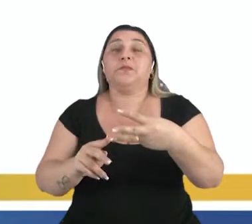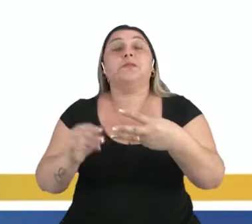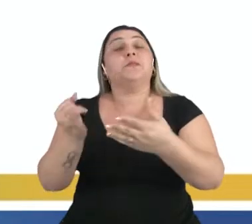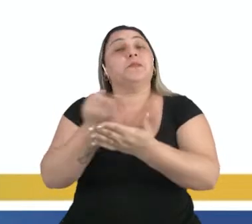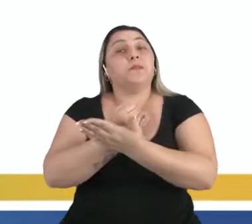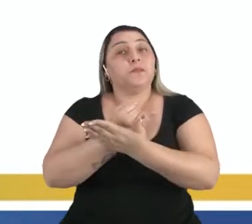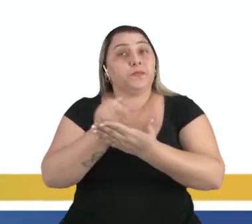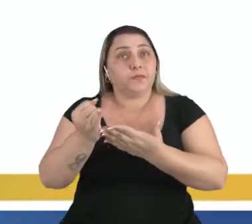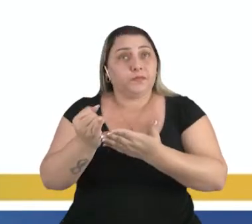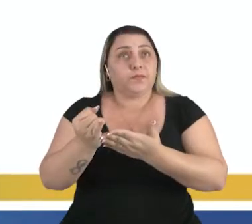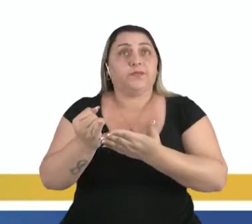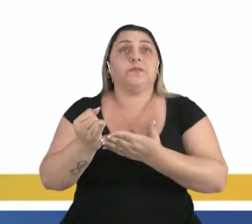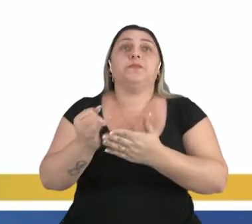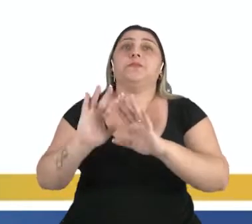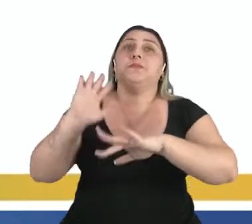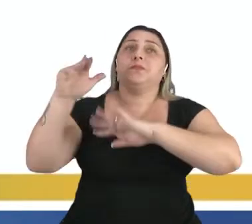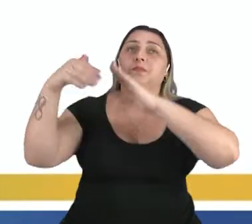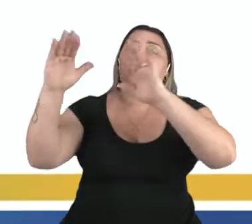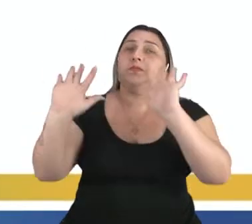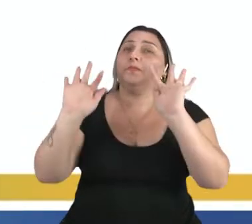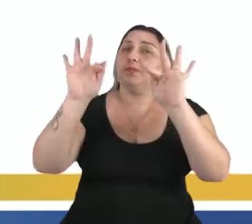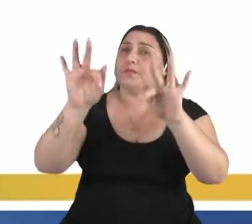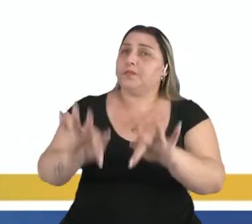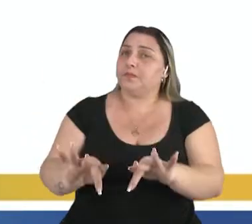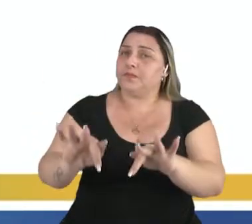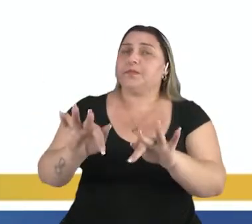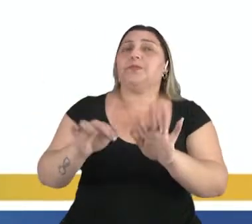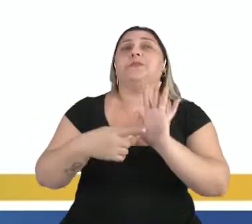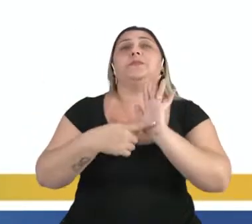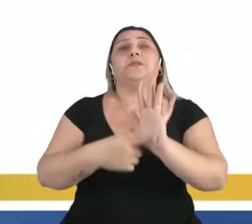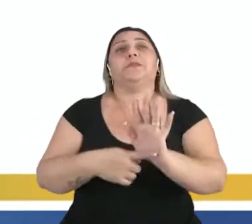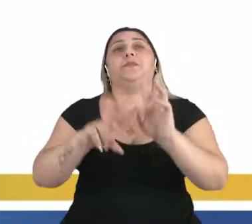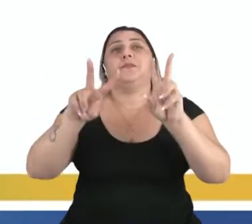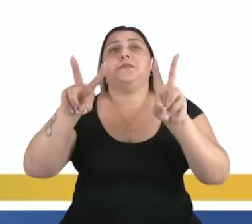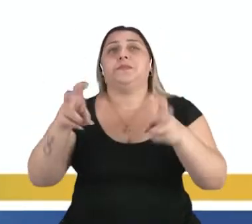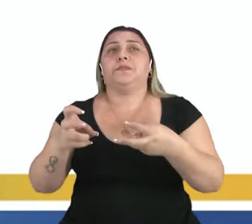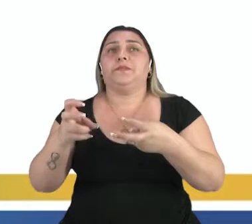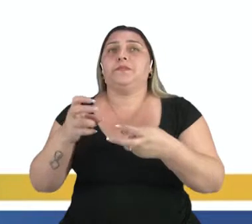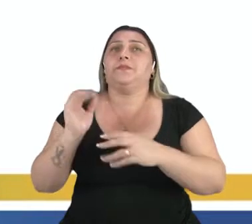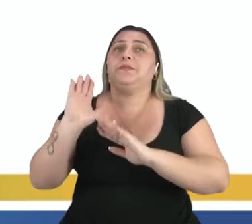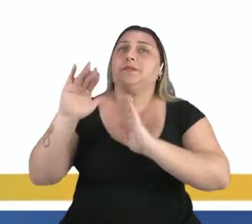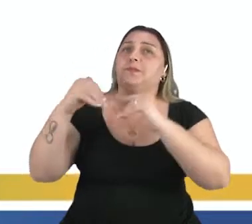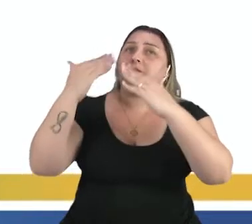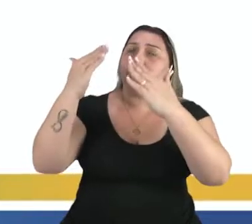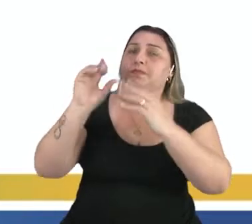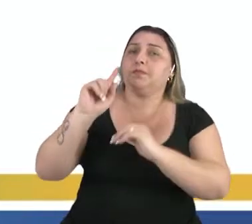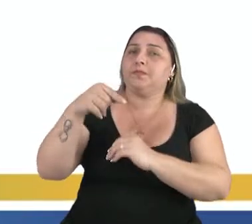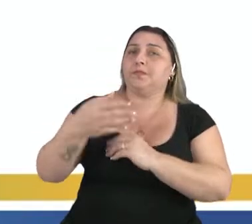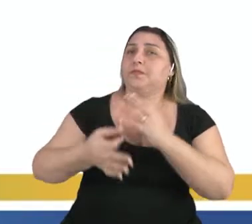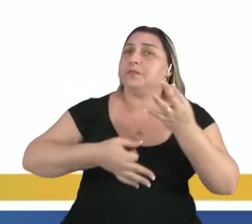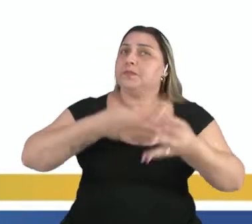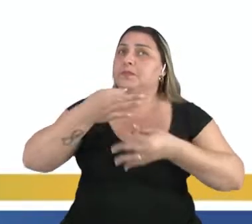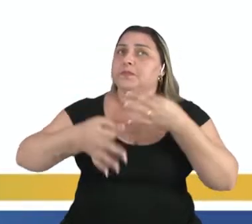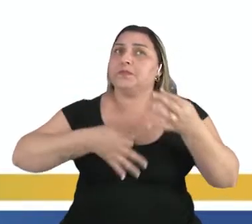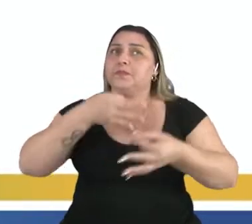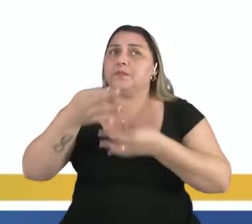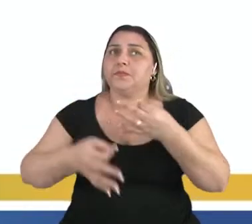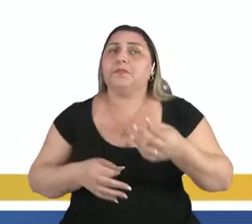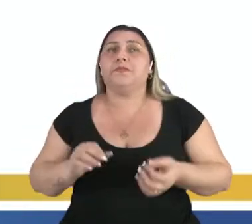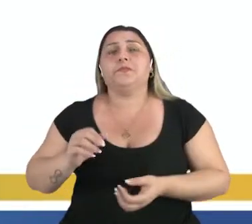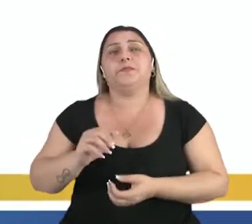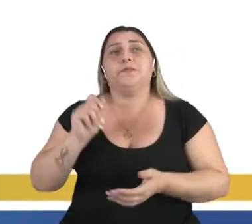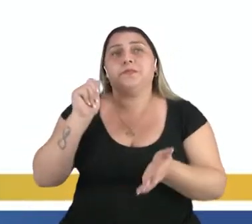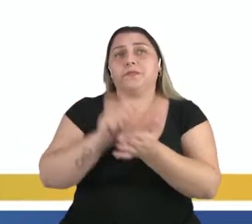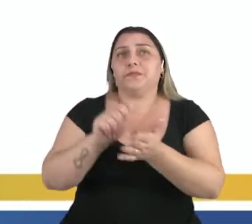estrutura básica. Introdução, nós vamos ter a exposição do assunto. Depois, nós vamos ter o